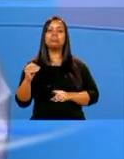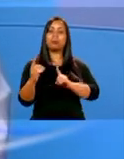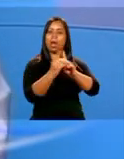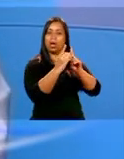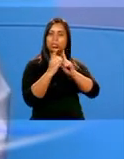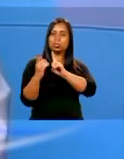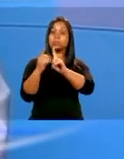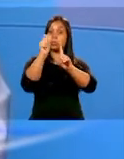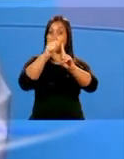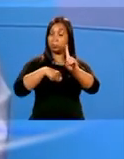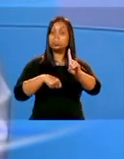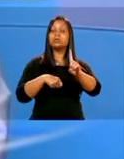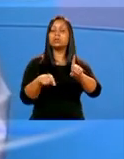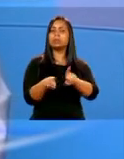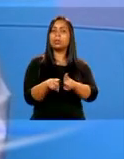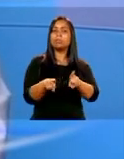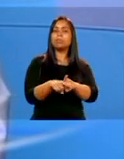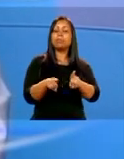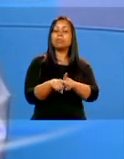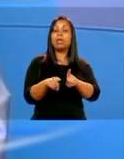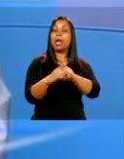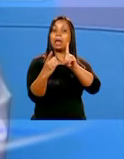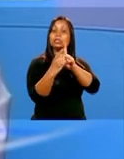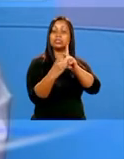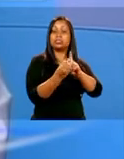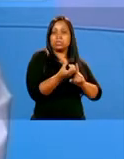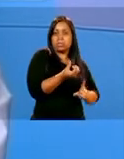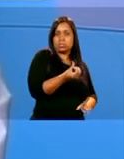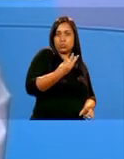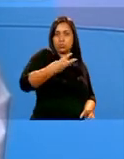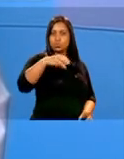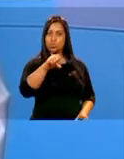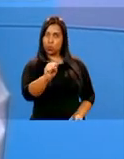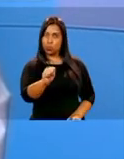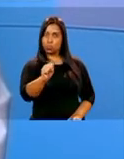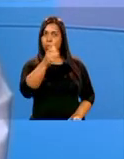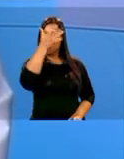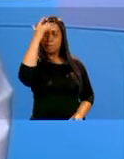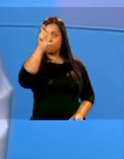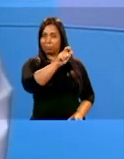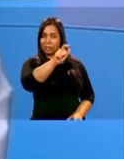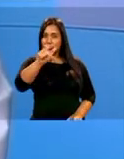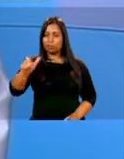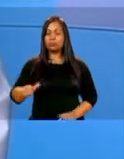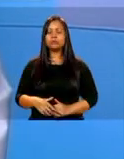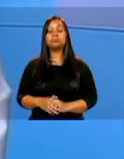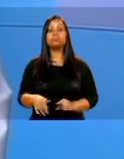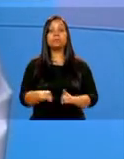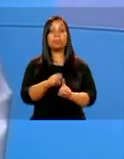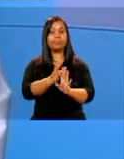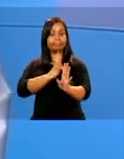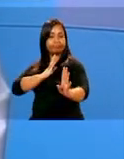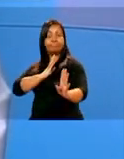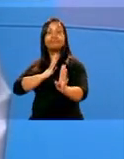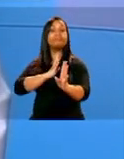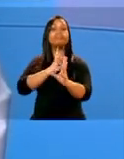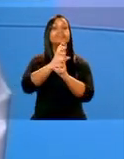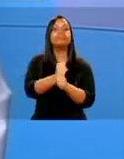Tá? Em atendimento, 638 pacientes. Né? E nós temos uma fila